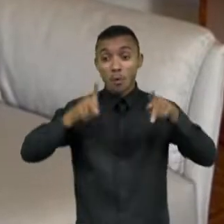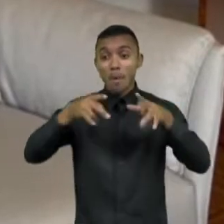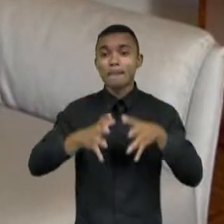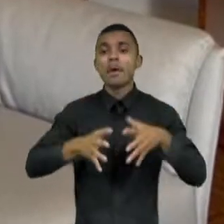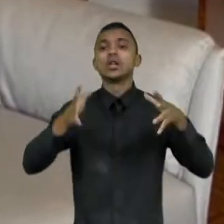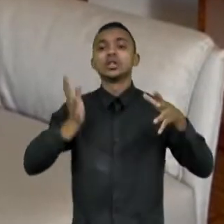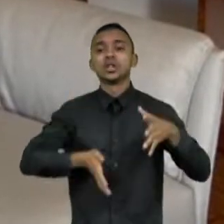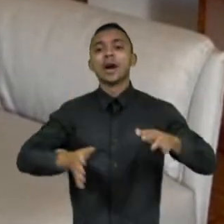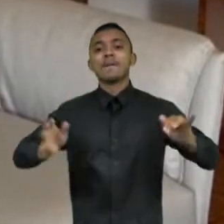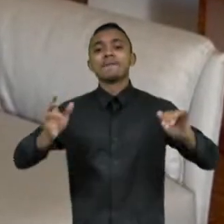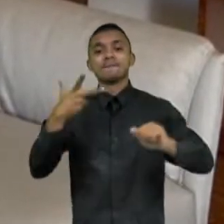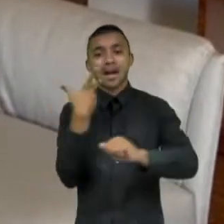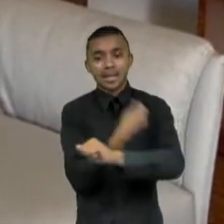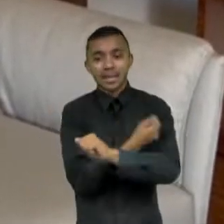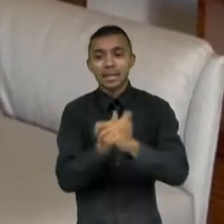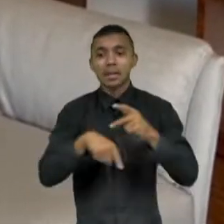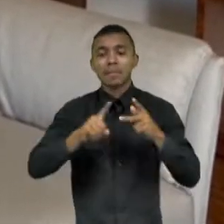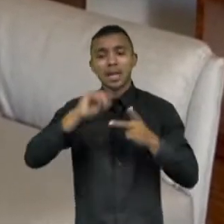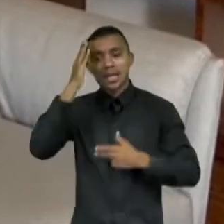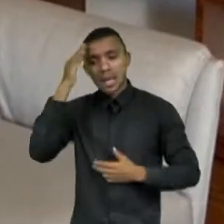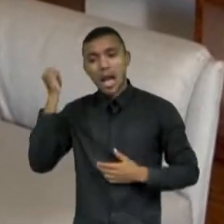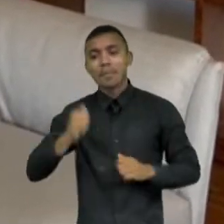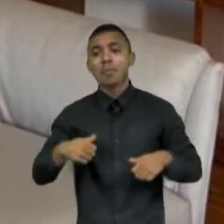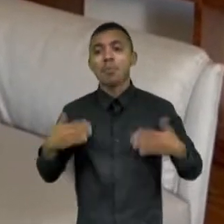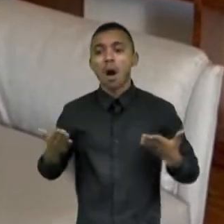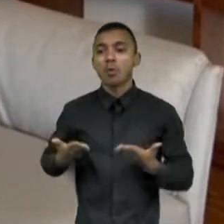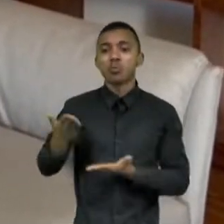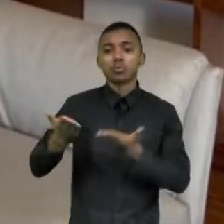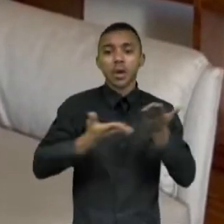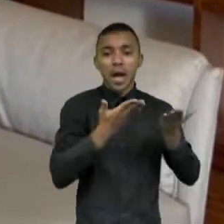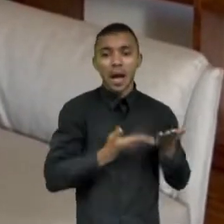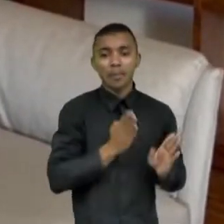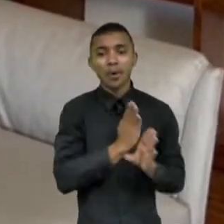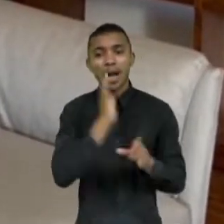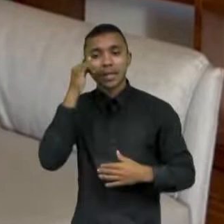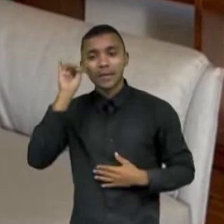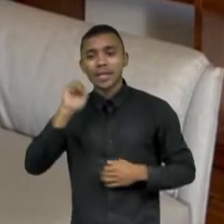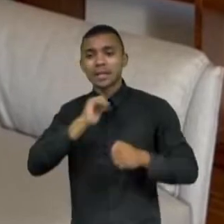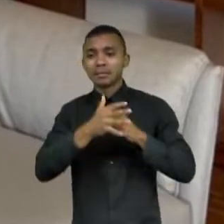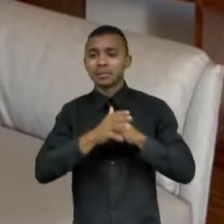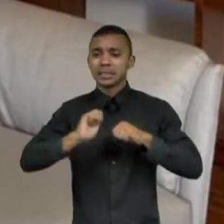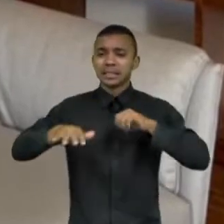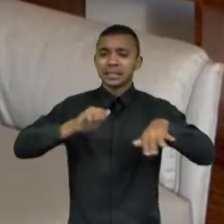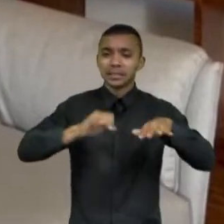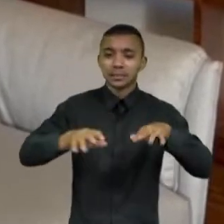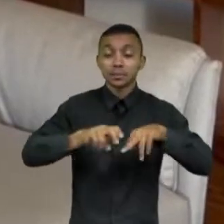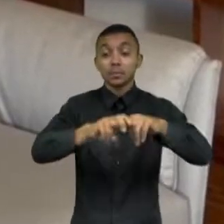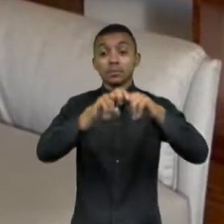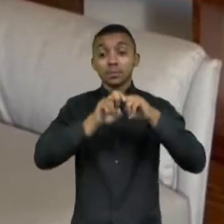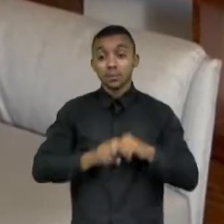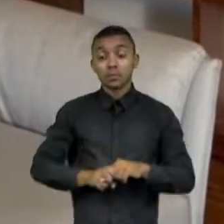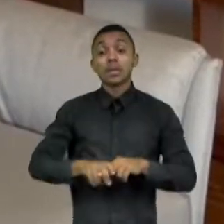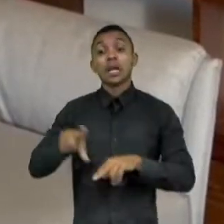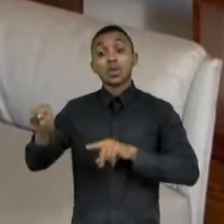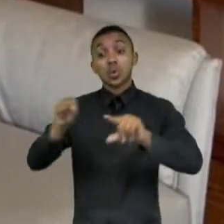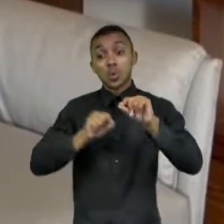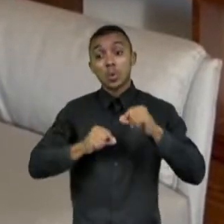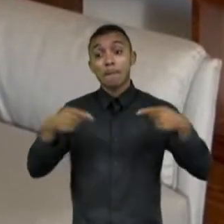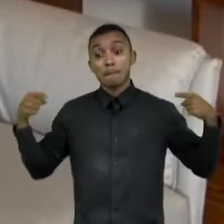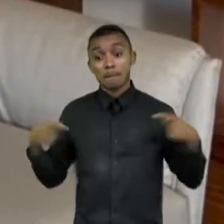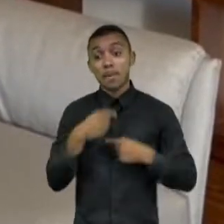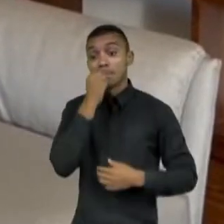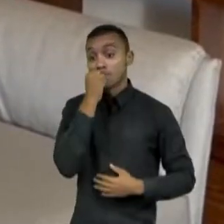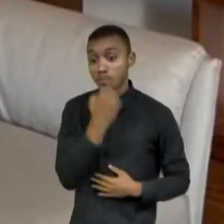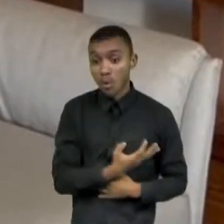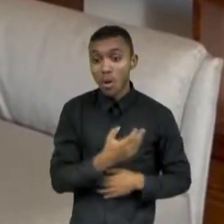vacinada, já sabem os cuidados que devem ser tomados para evitar contaminações, Portanto, foi uma decisão acertada e